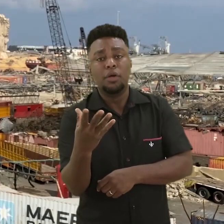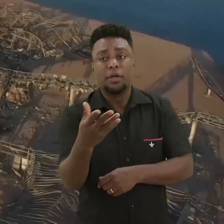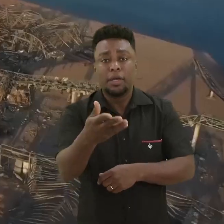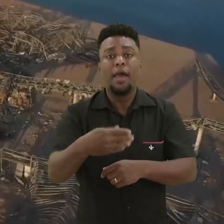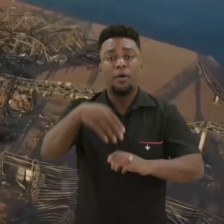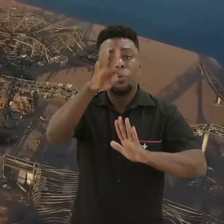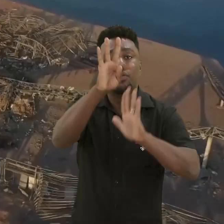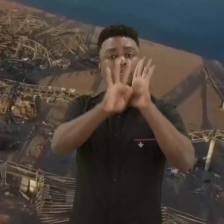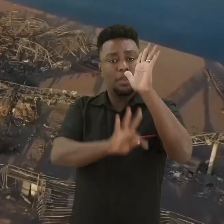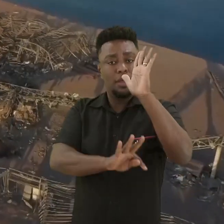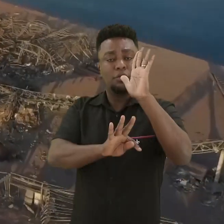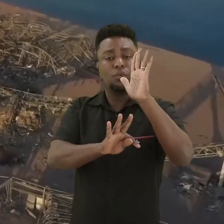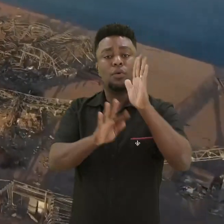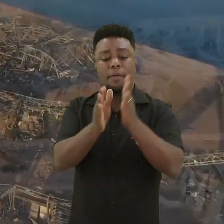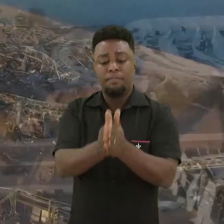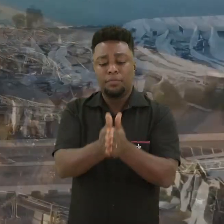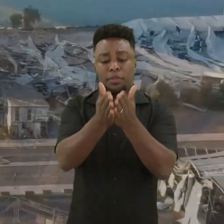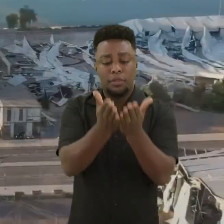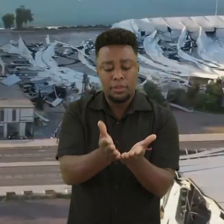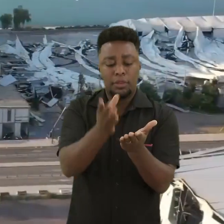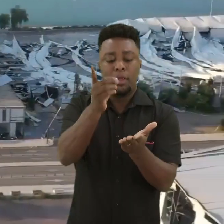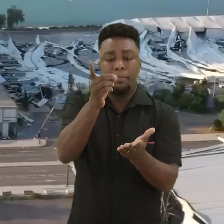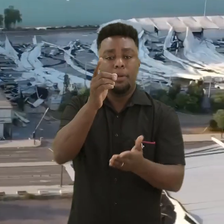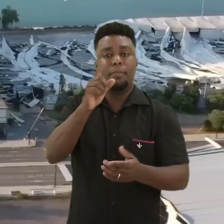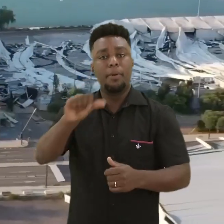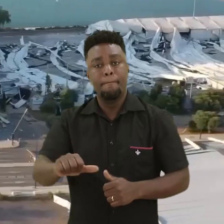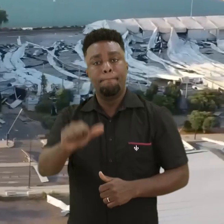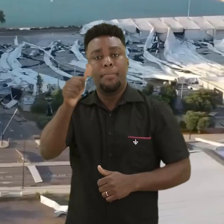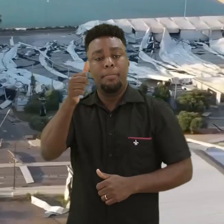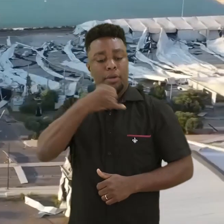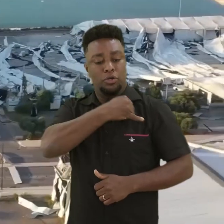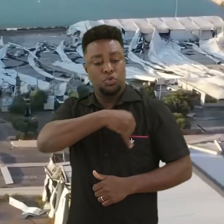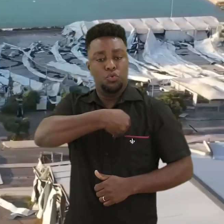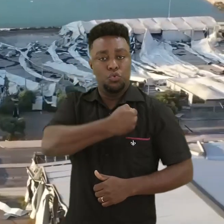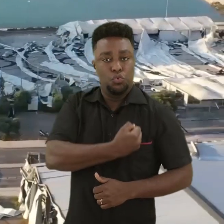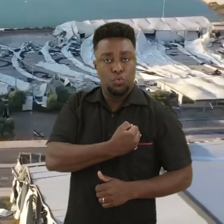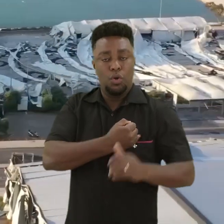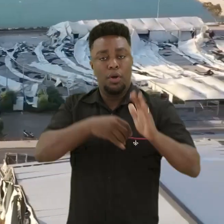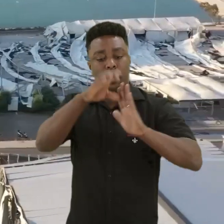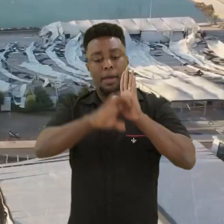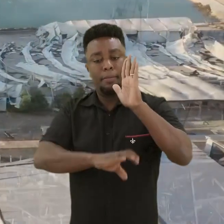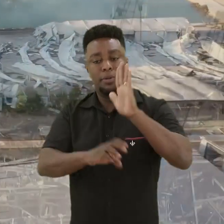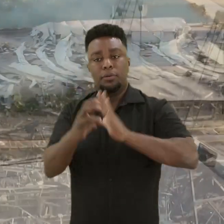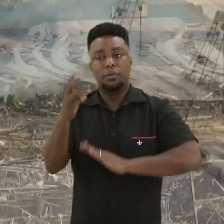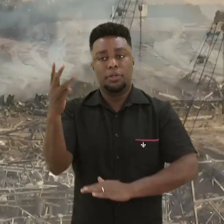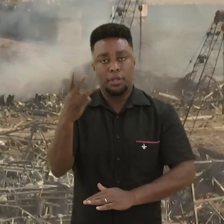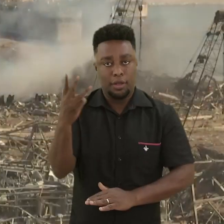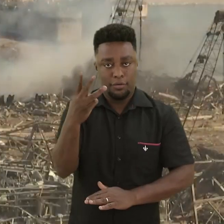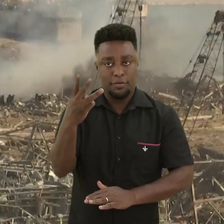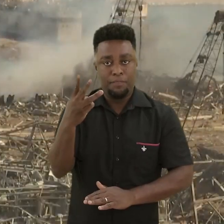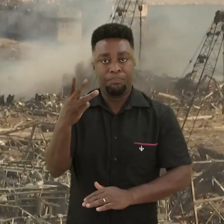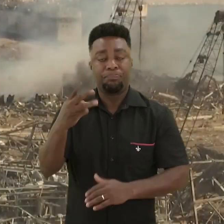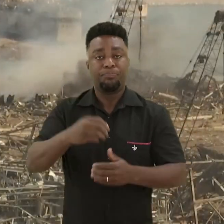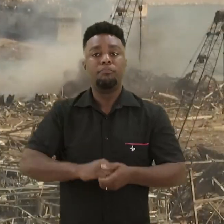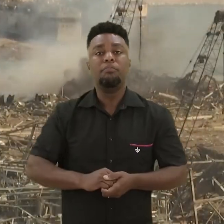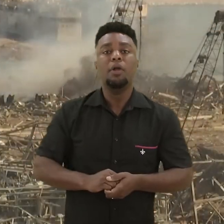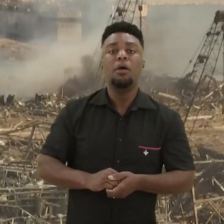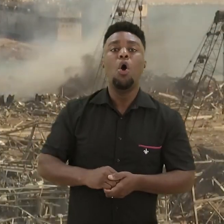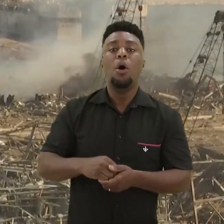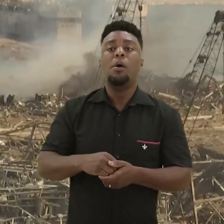você um texto da Bíblia, está na carta de 1 de João, no capítulo 3. Olha só o que o apóstolo